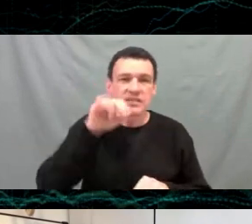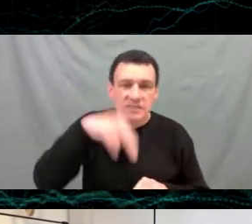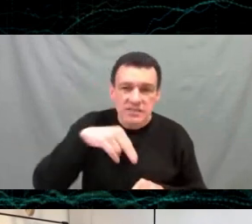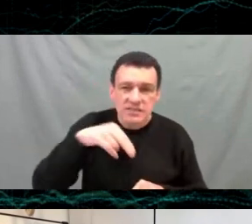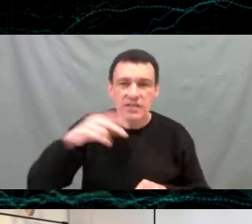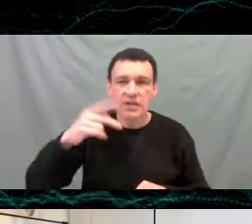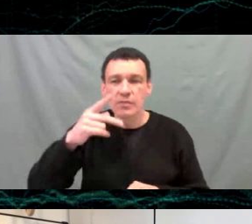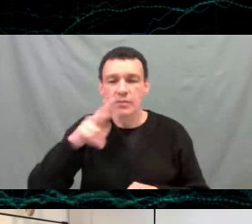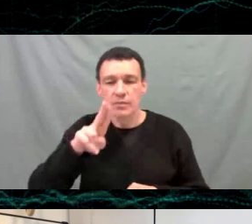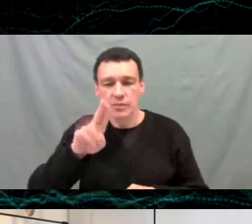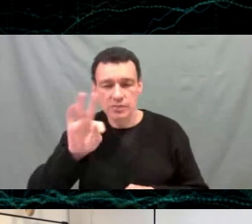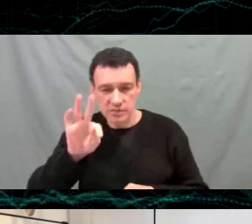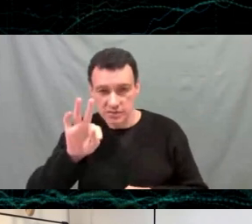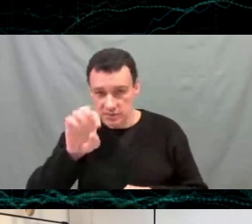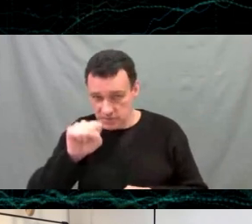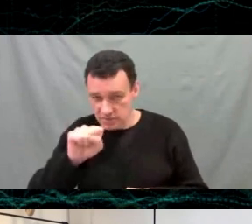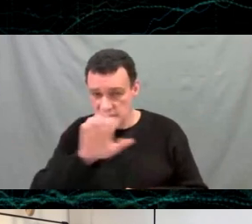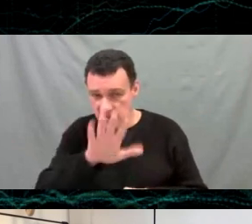um